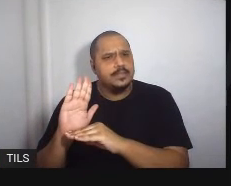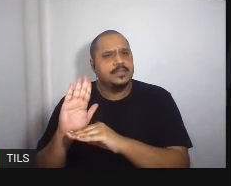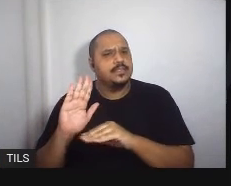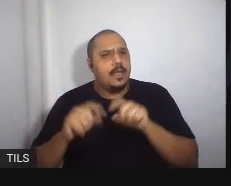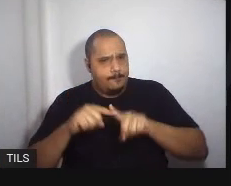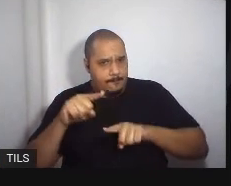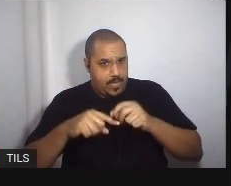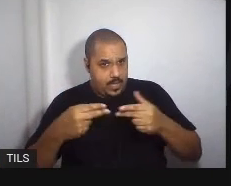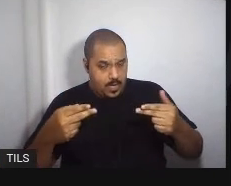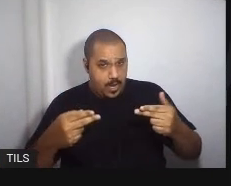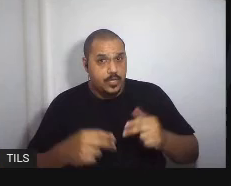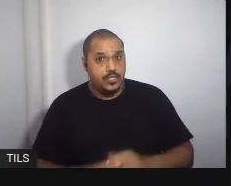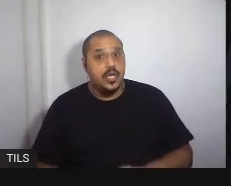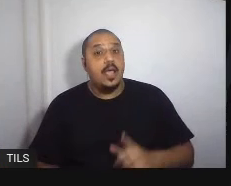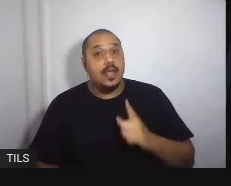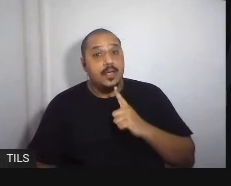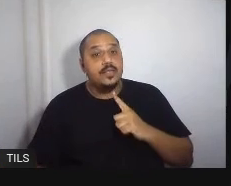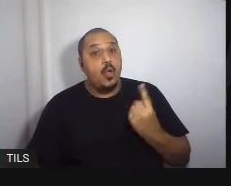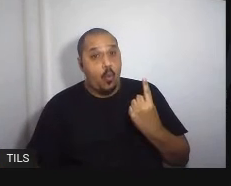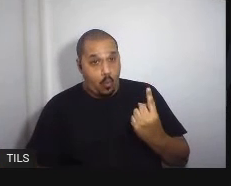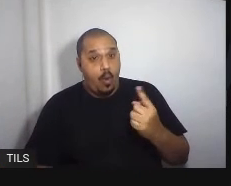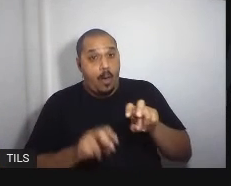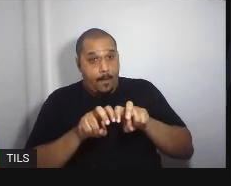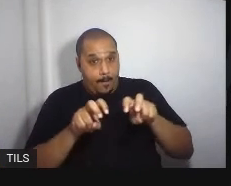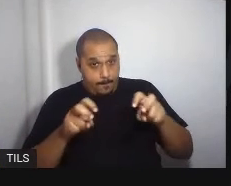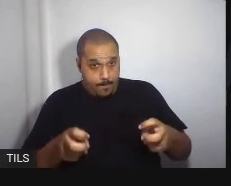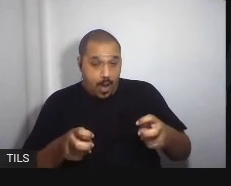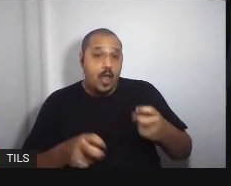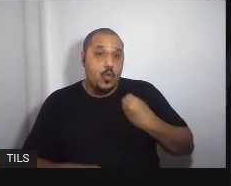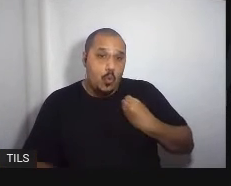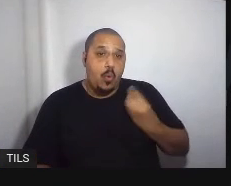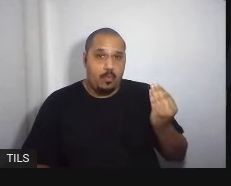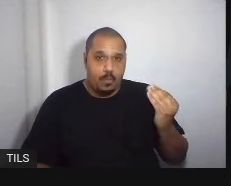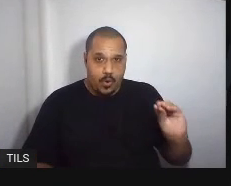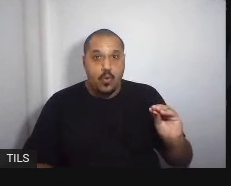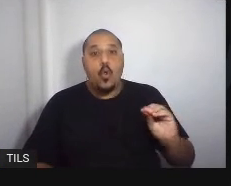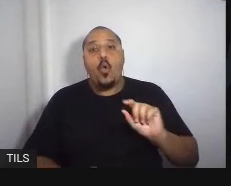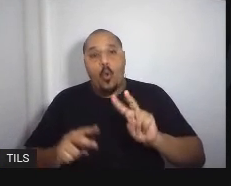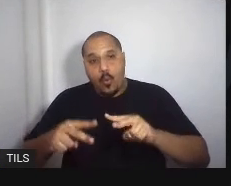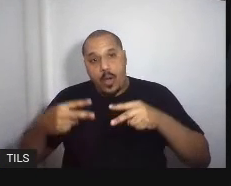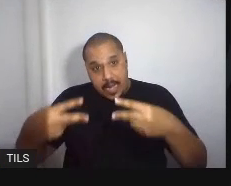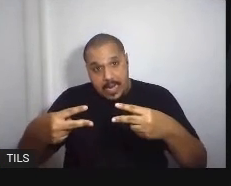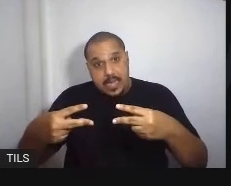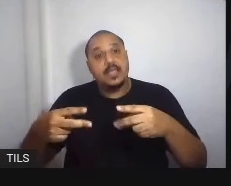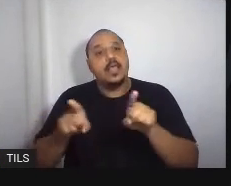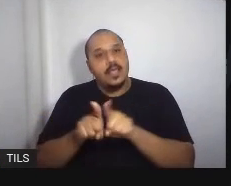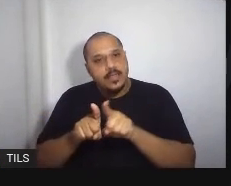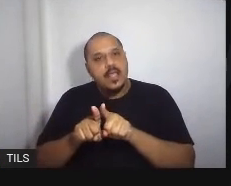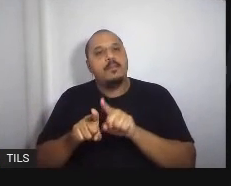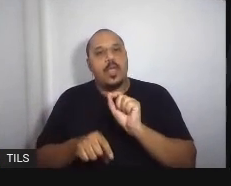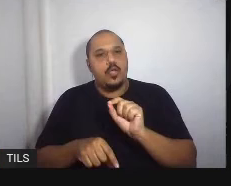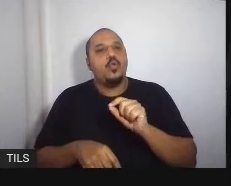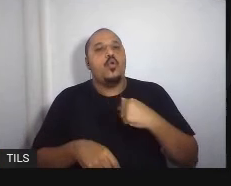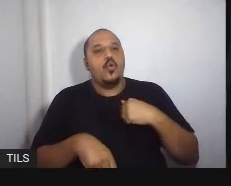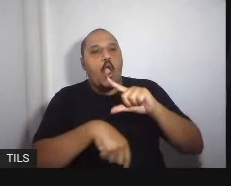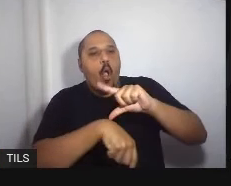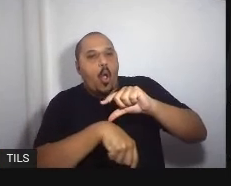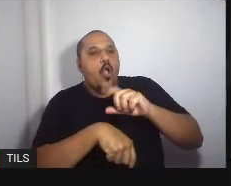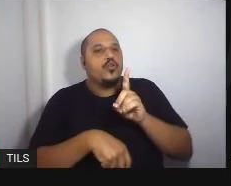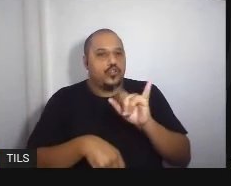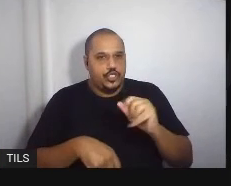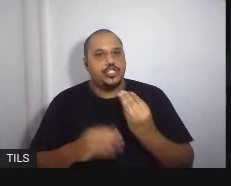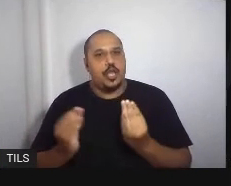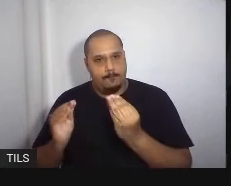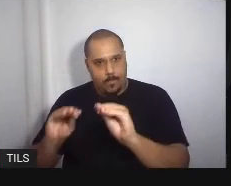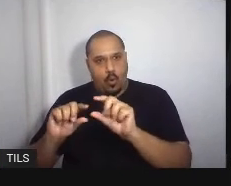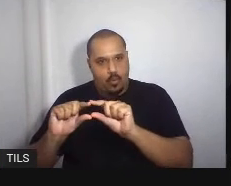com o número dela, e o link para o dia tal e o horário que foi definido. Tá? Então, dia 25/10, que é o primeiro,